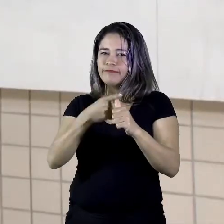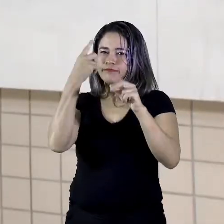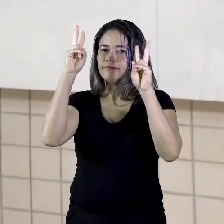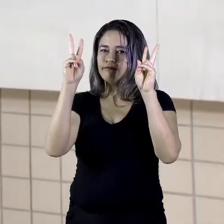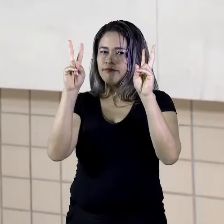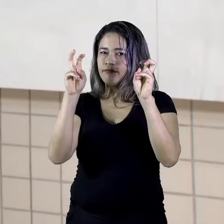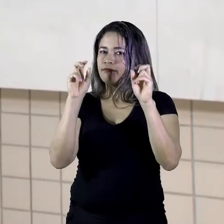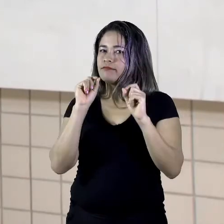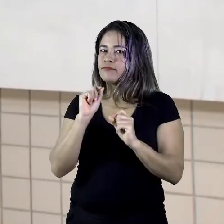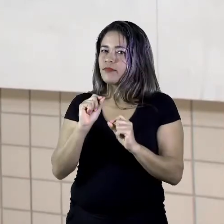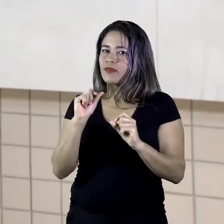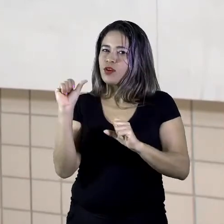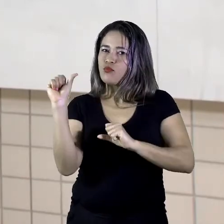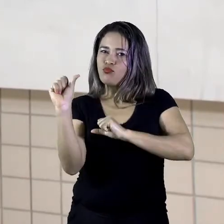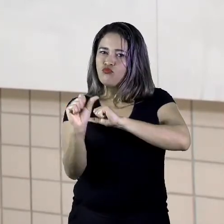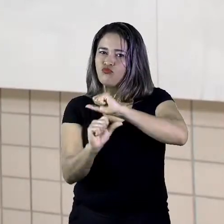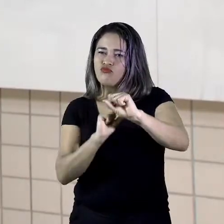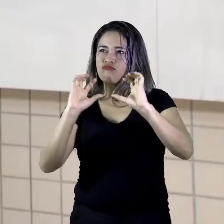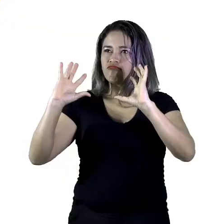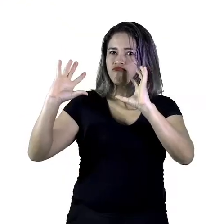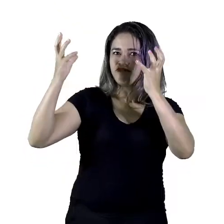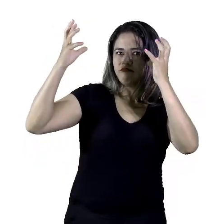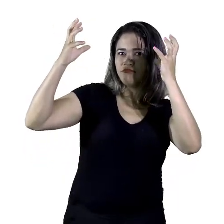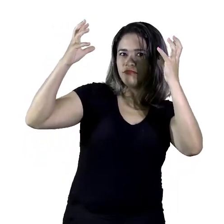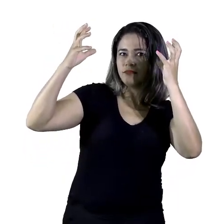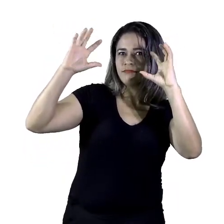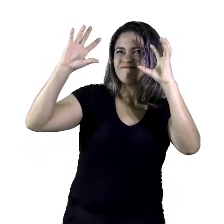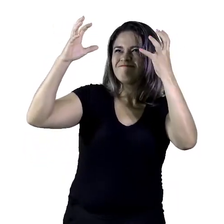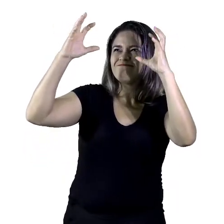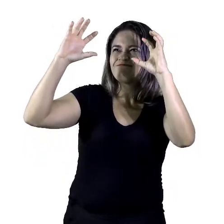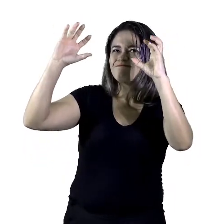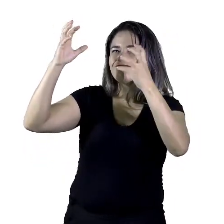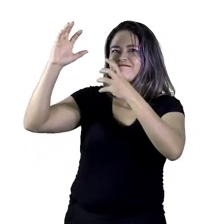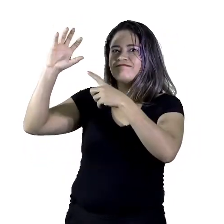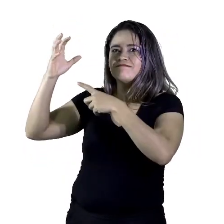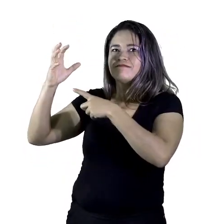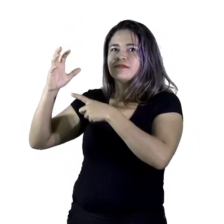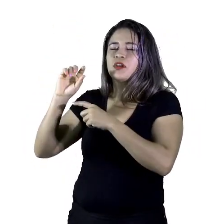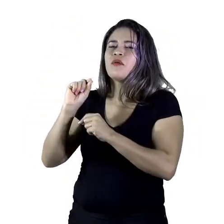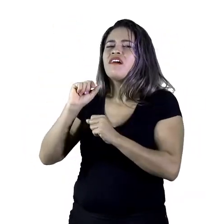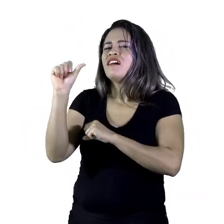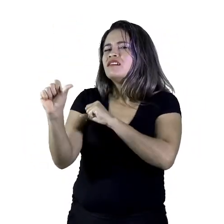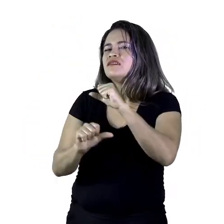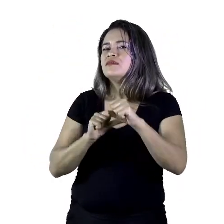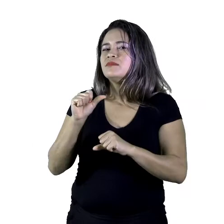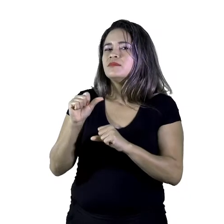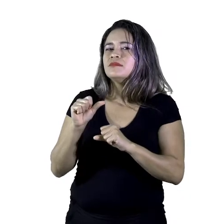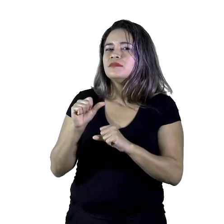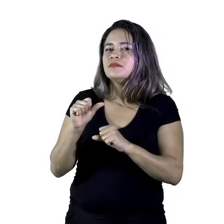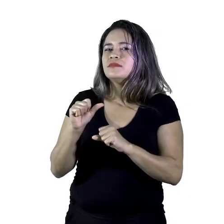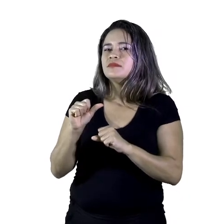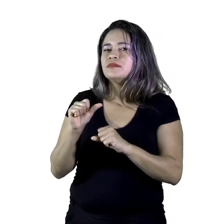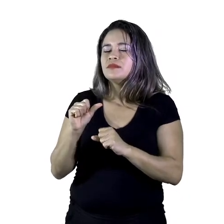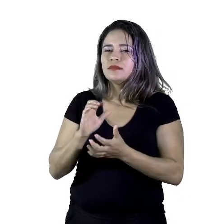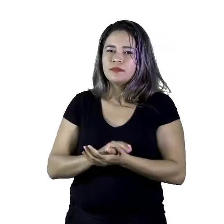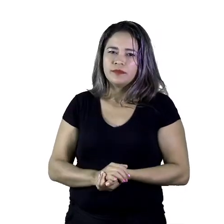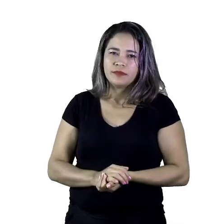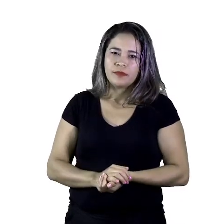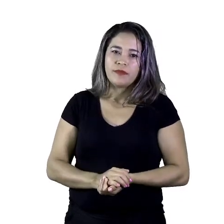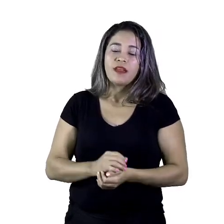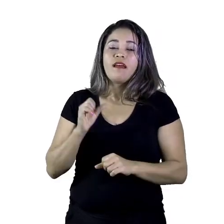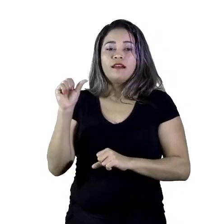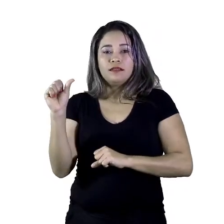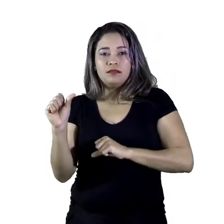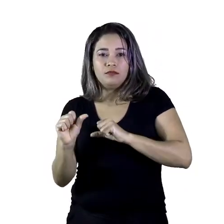hoje é mudanças climáticas. O que é mudança climática? Então, mudança climática é alterações provocadas